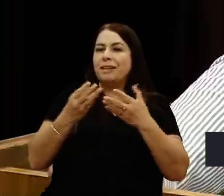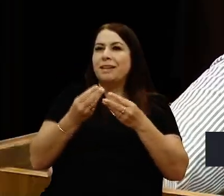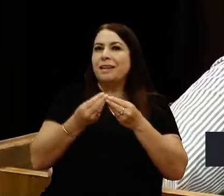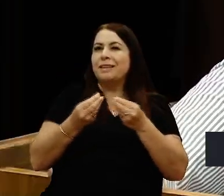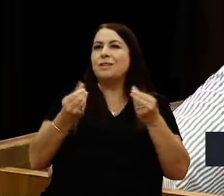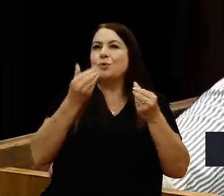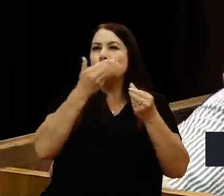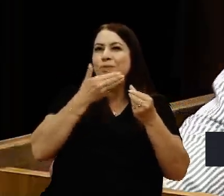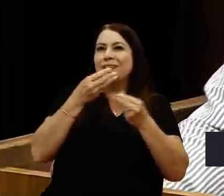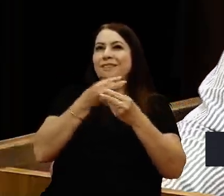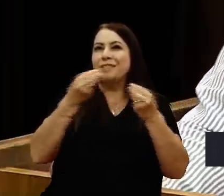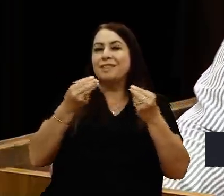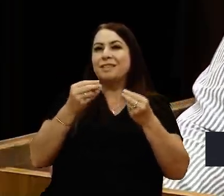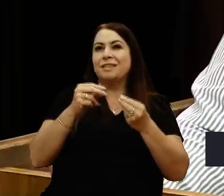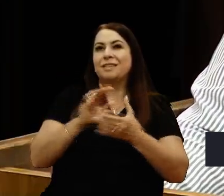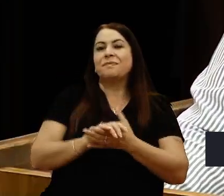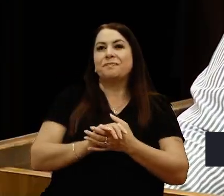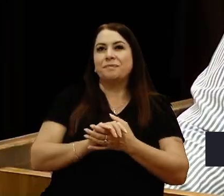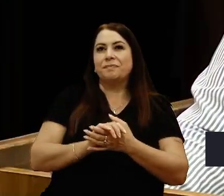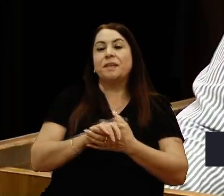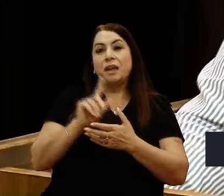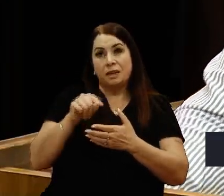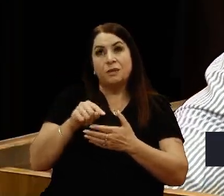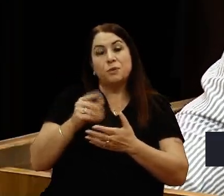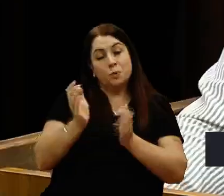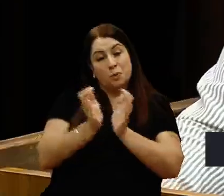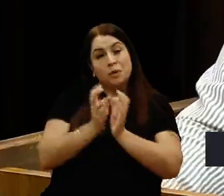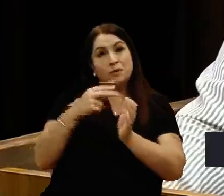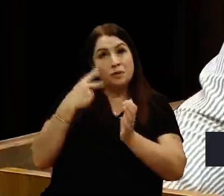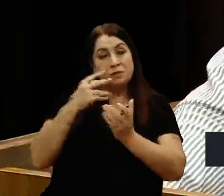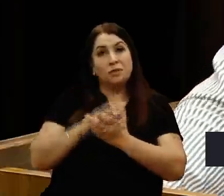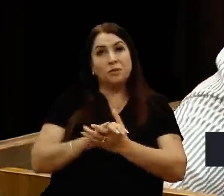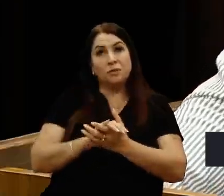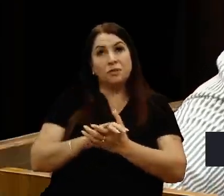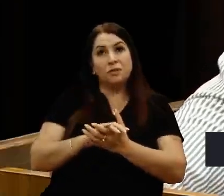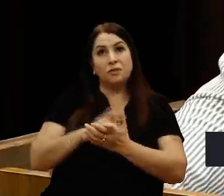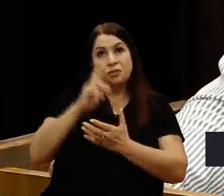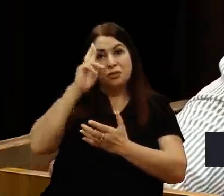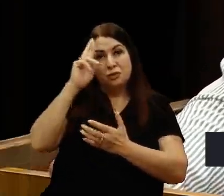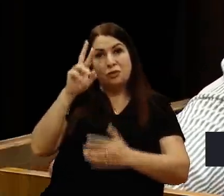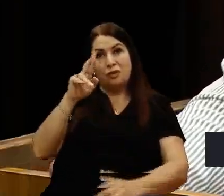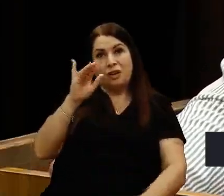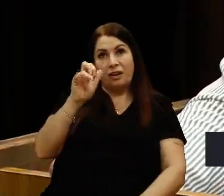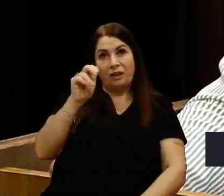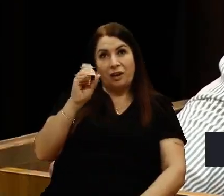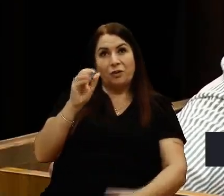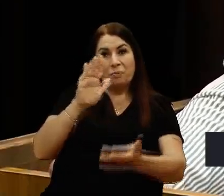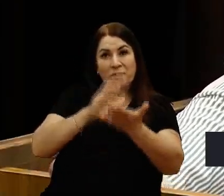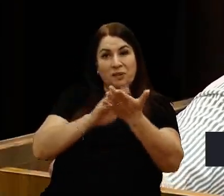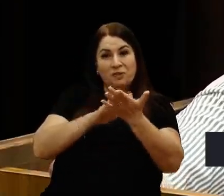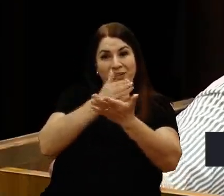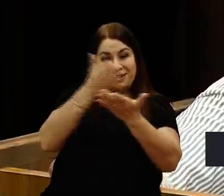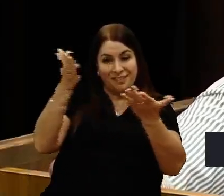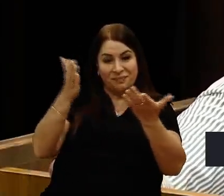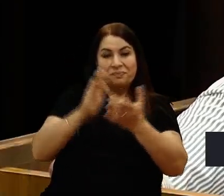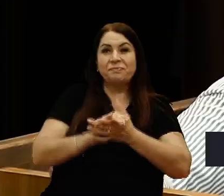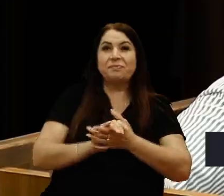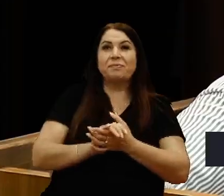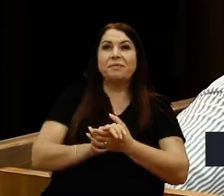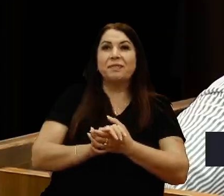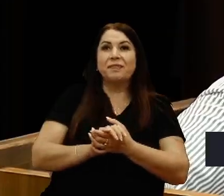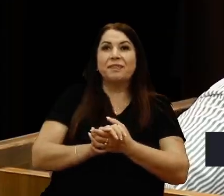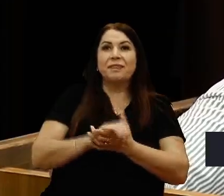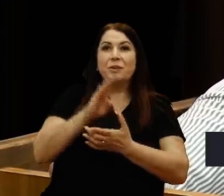ternura jamais. Mas era isso, colegas vereadores. Diretor Ricardo, mais elogiado aqui, ele é